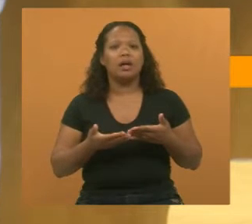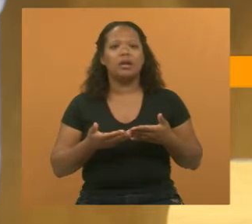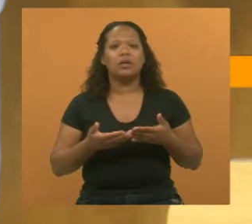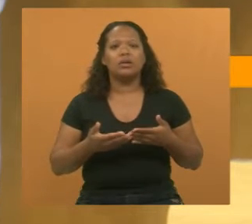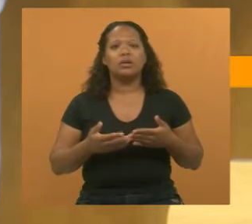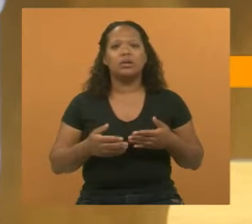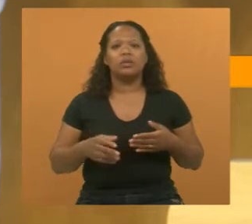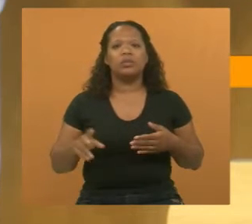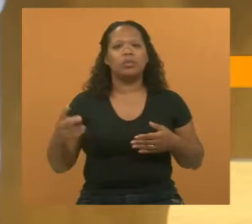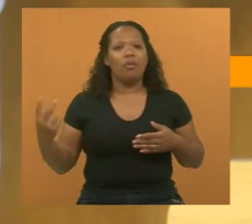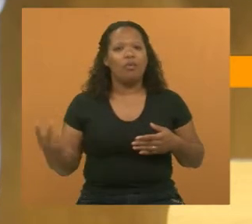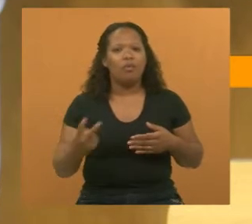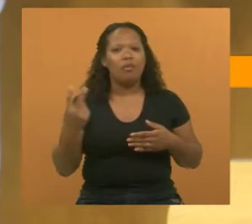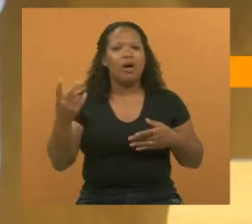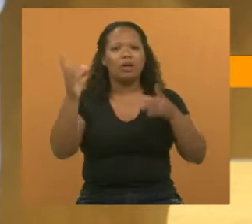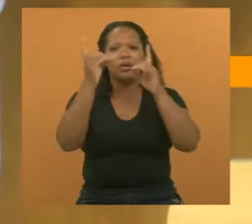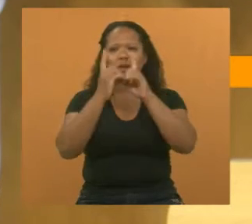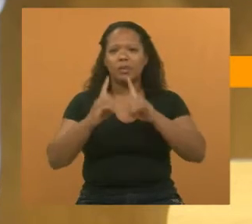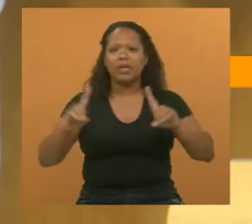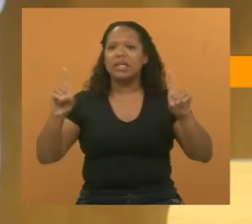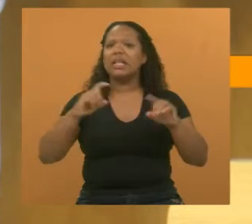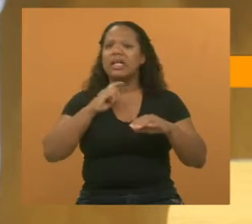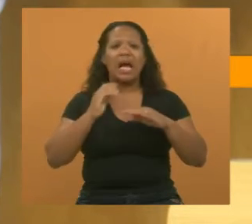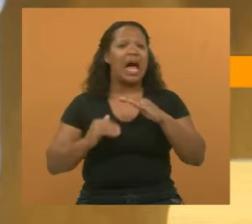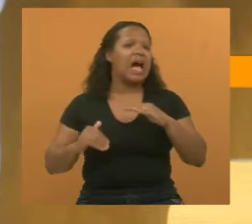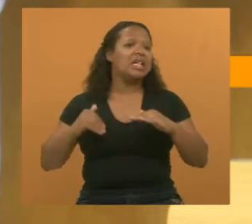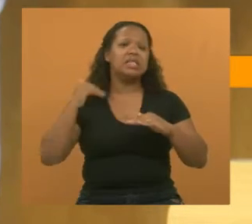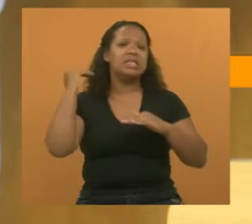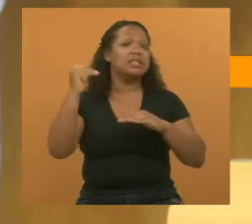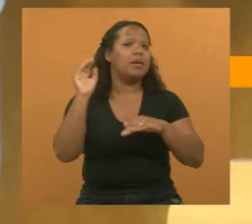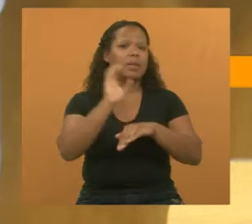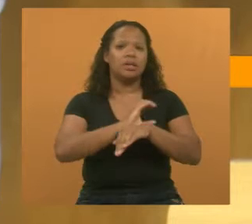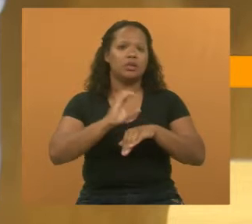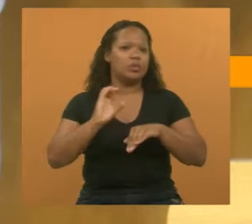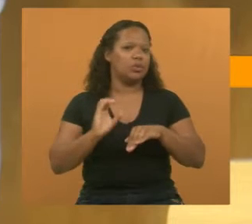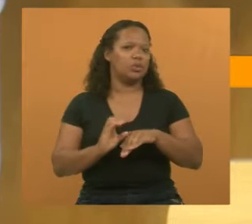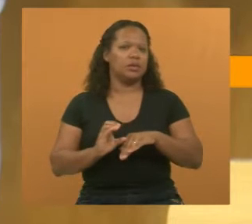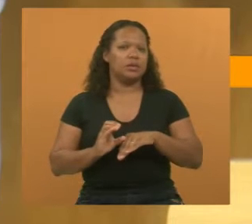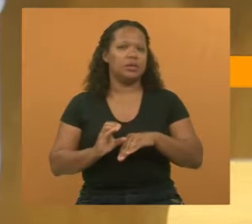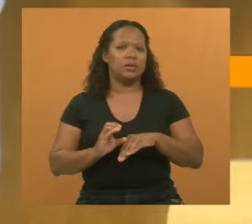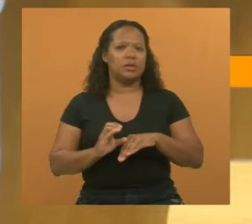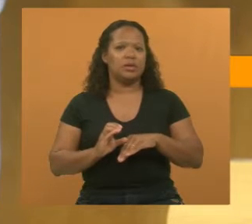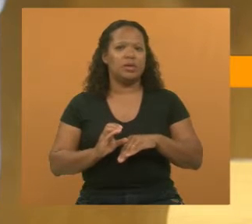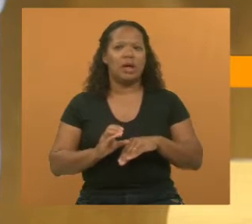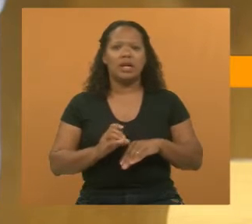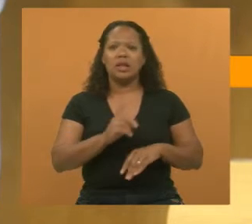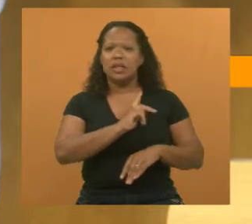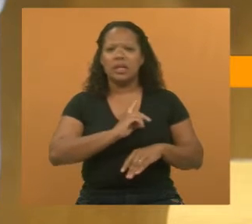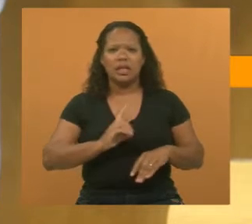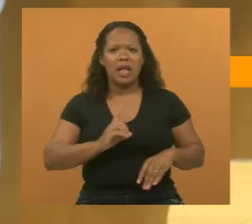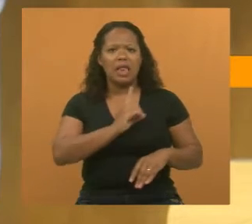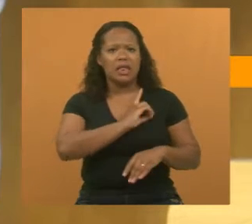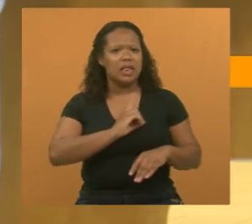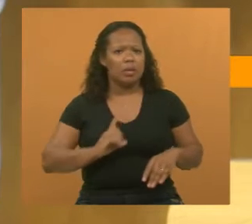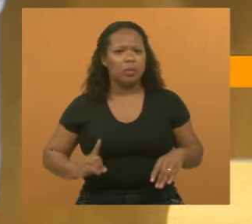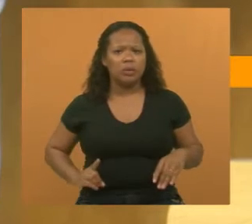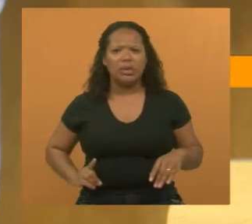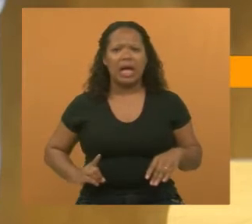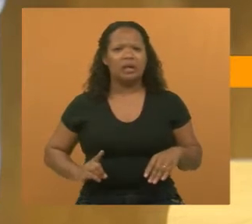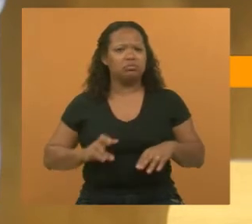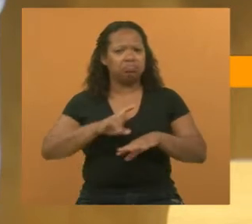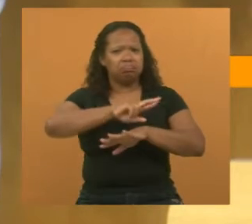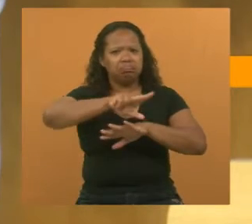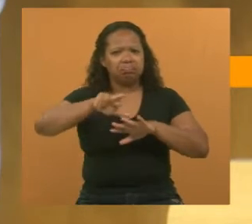democracia. Ninguém está acima da Constituição, nem o presidente eleito e nem os deputados, seja da